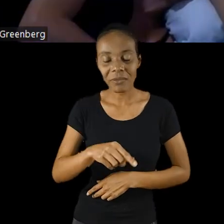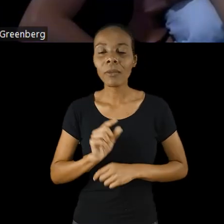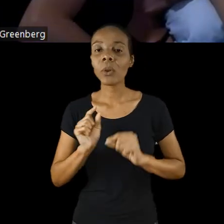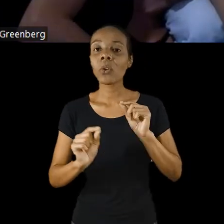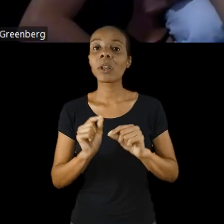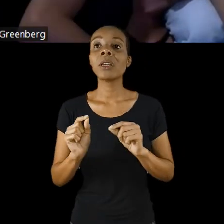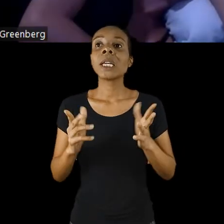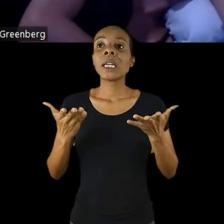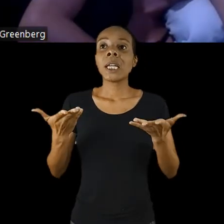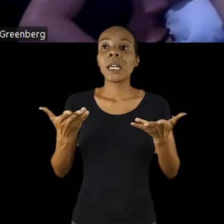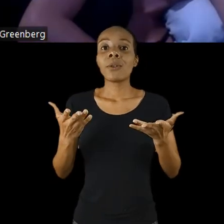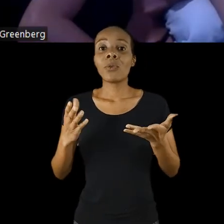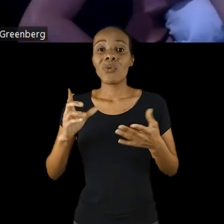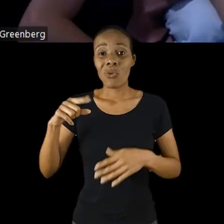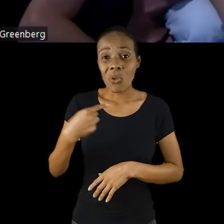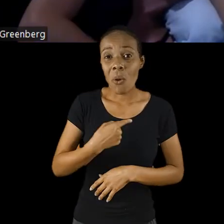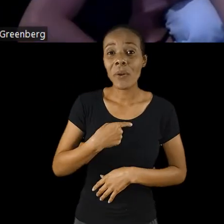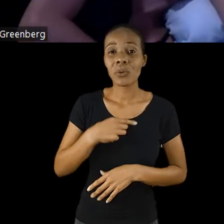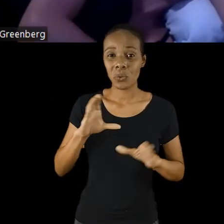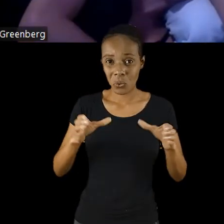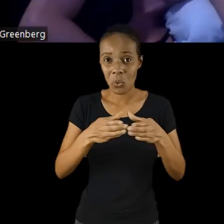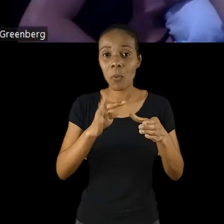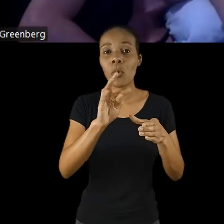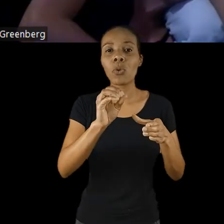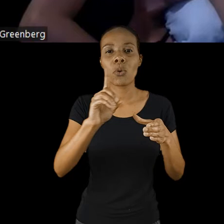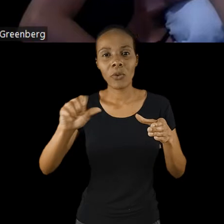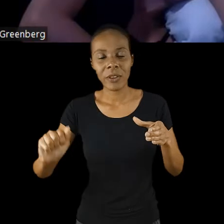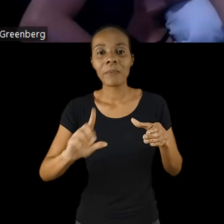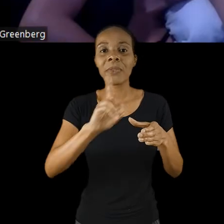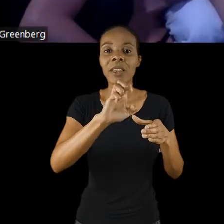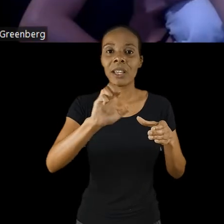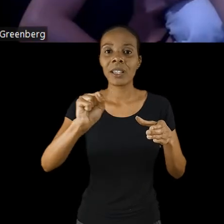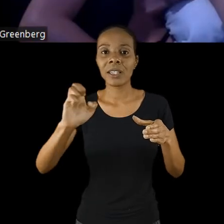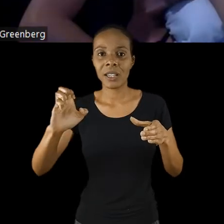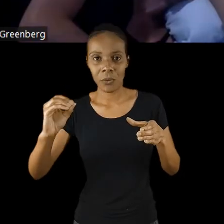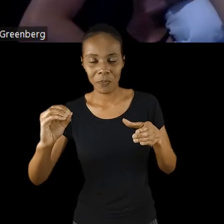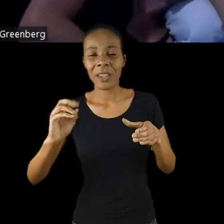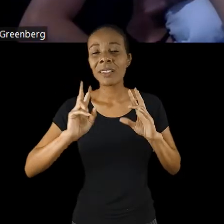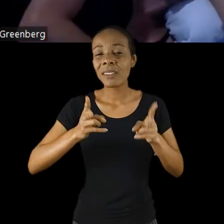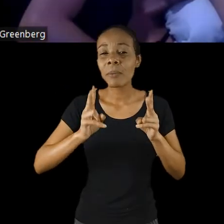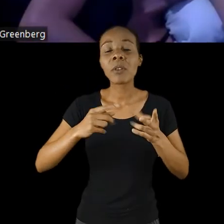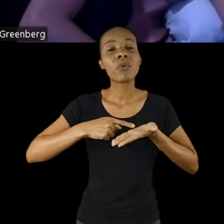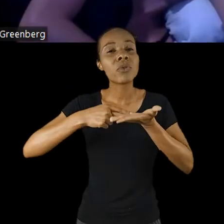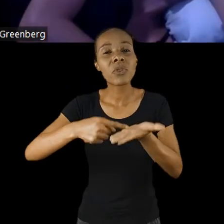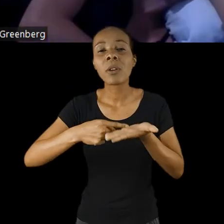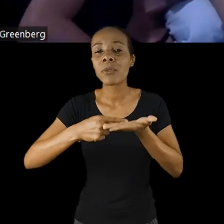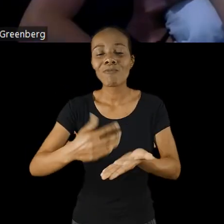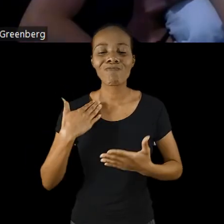foi procurado para falar das mesmas coisas, sabe? Tem uma fala da Grace no Espetáculo Preto que ela